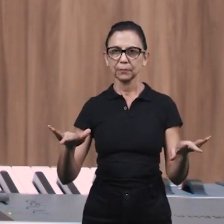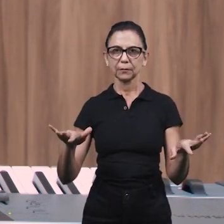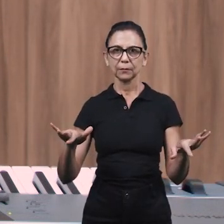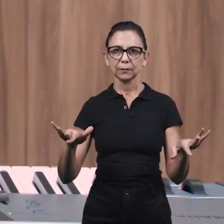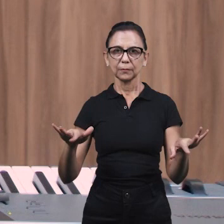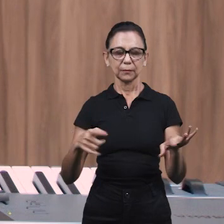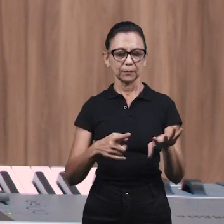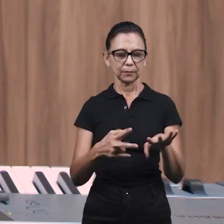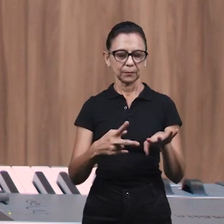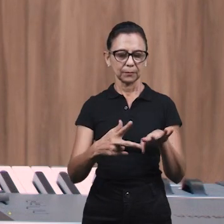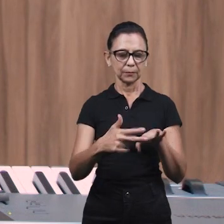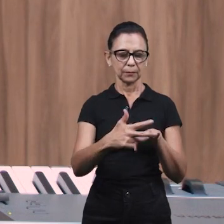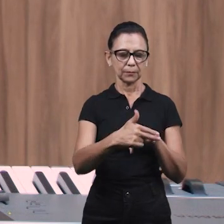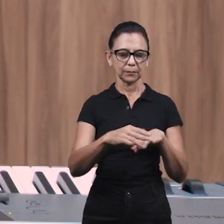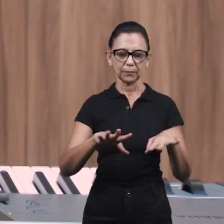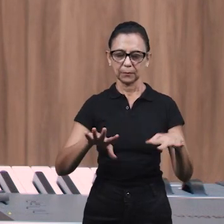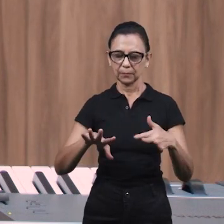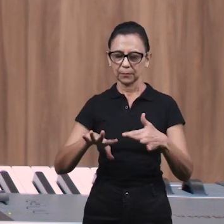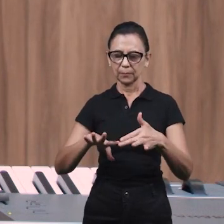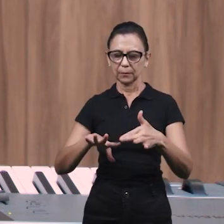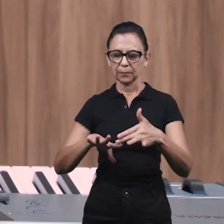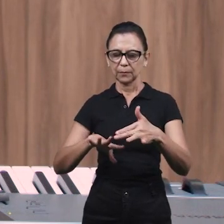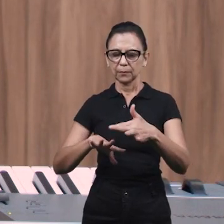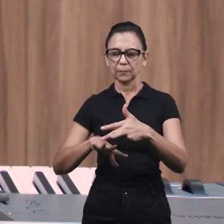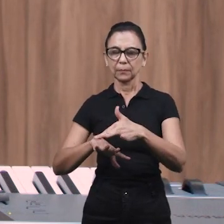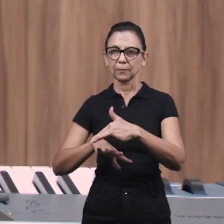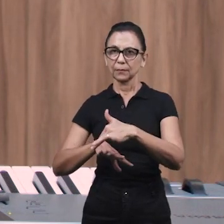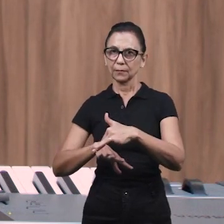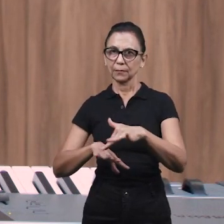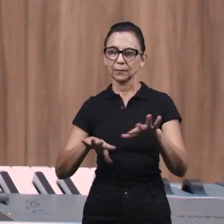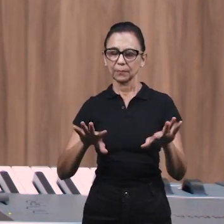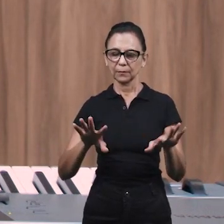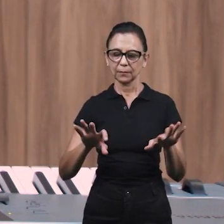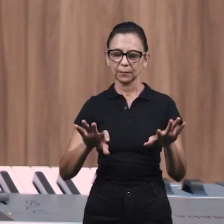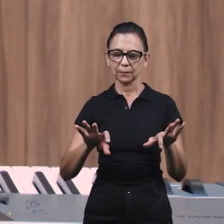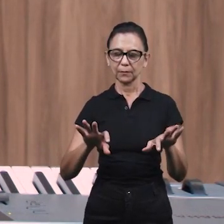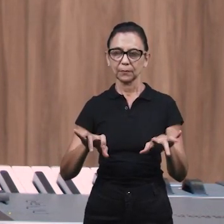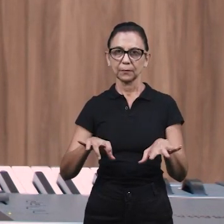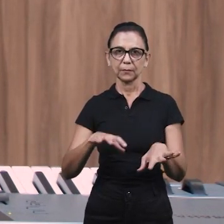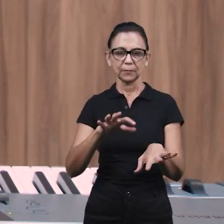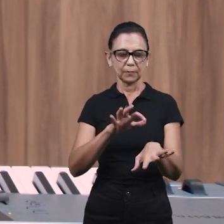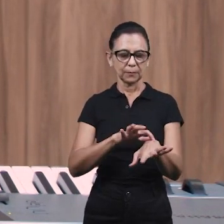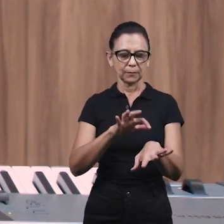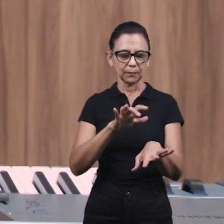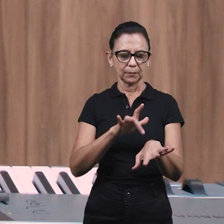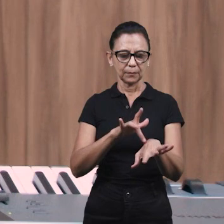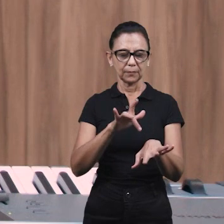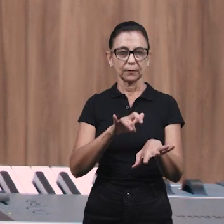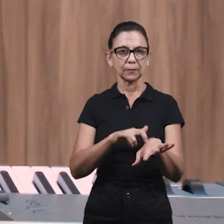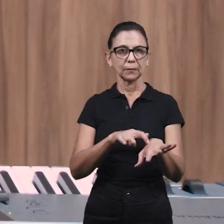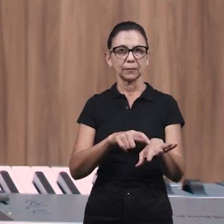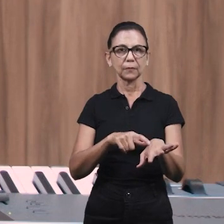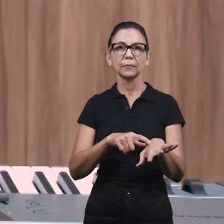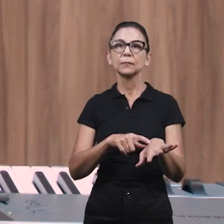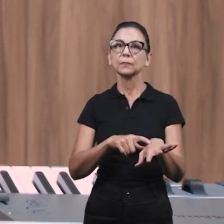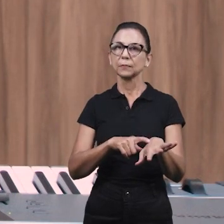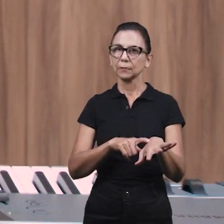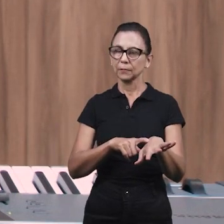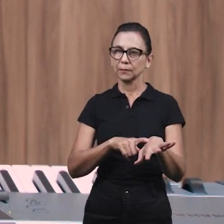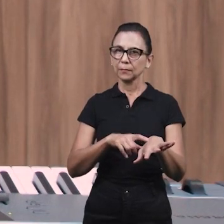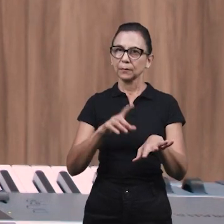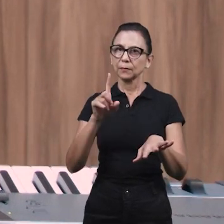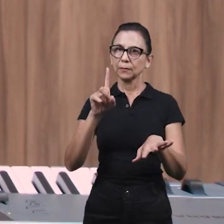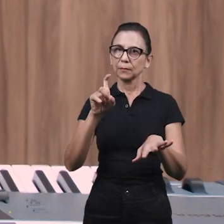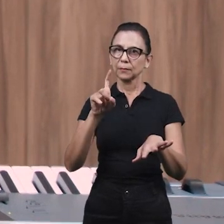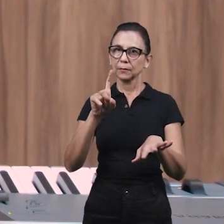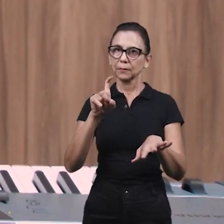se as nossas unhas estão cortadas e se a gente está tocando na ponta do dedo e sem quebrar a falange, sem quebrar essa